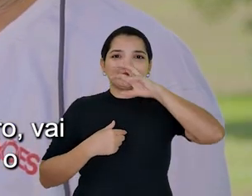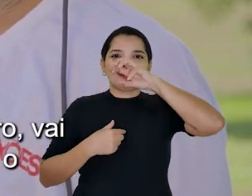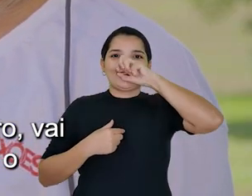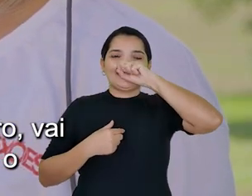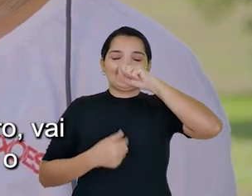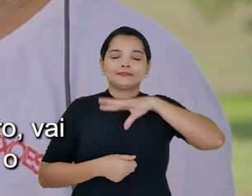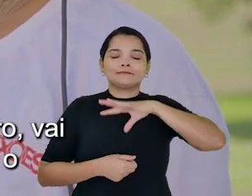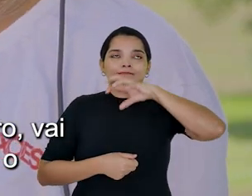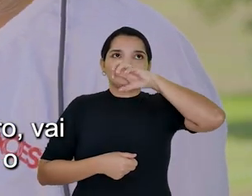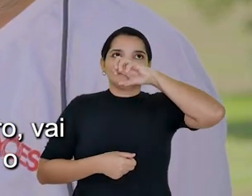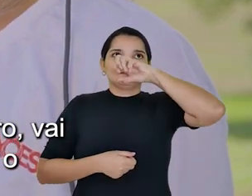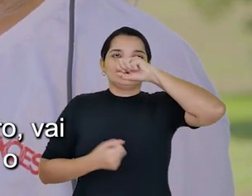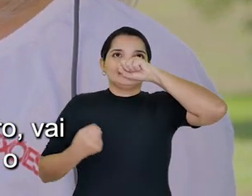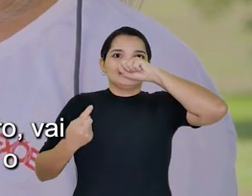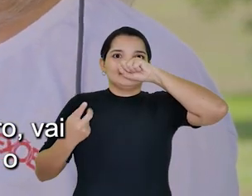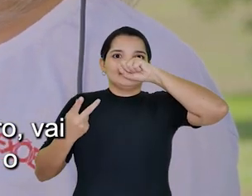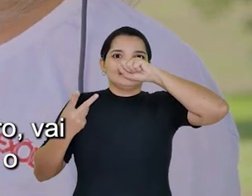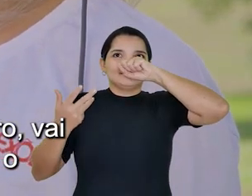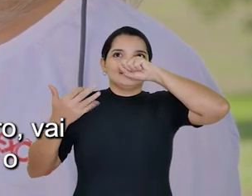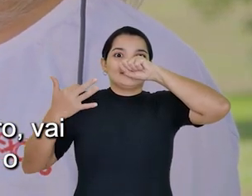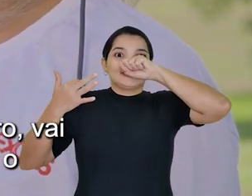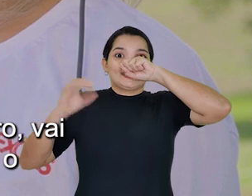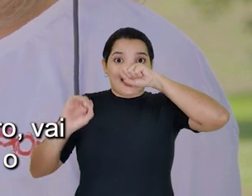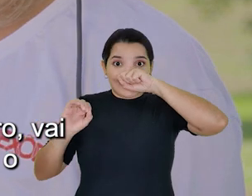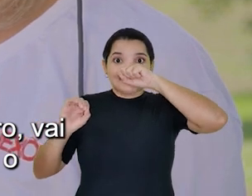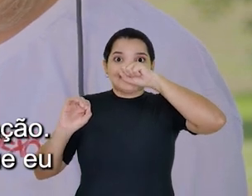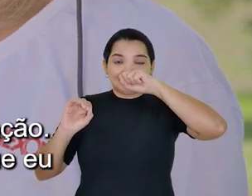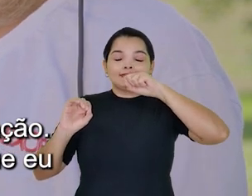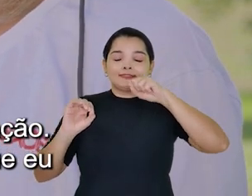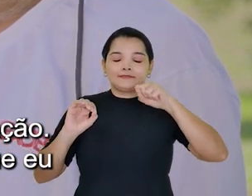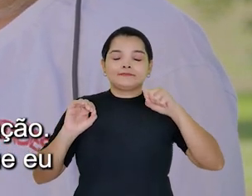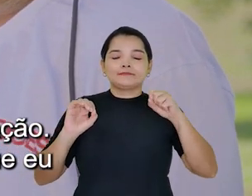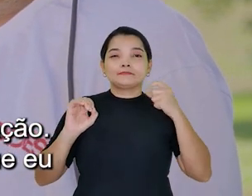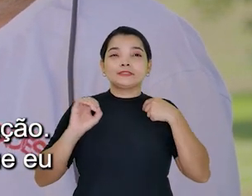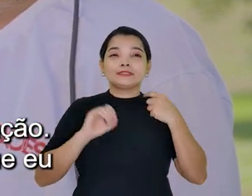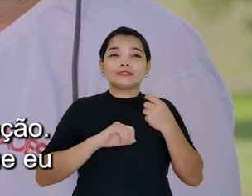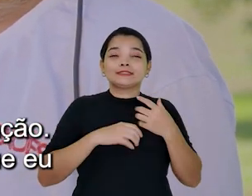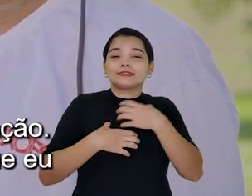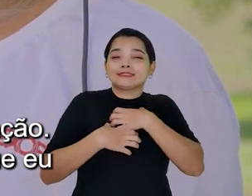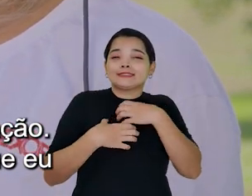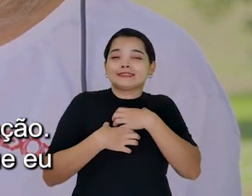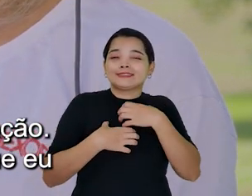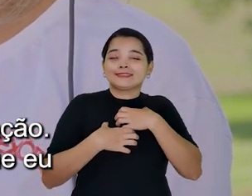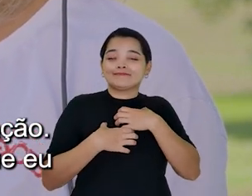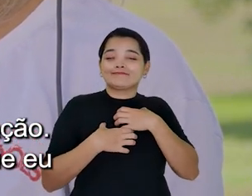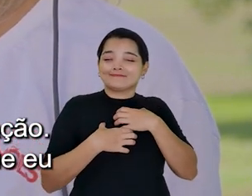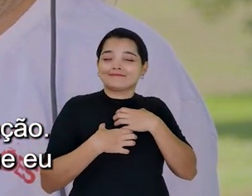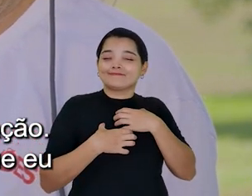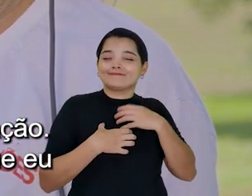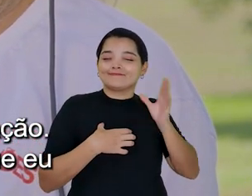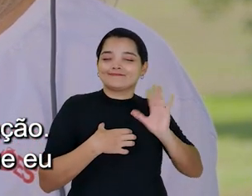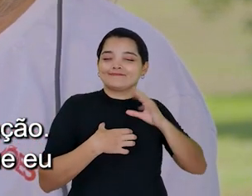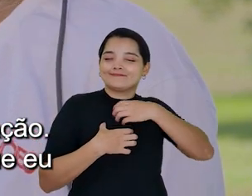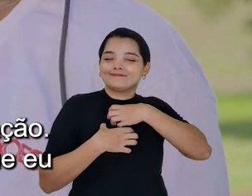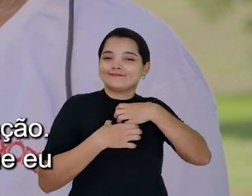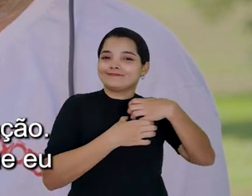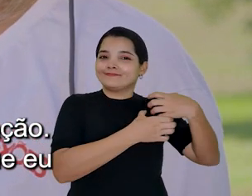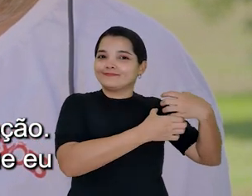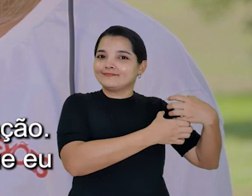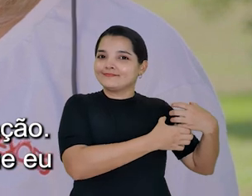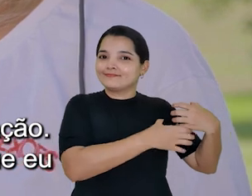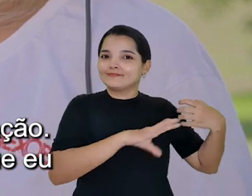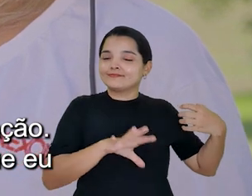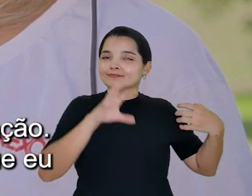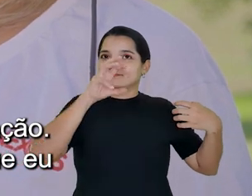respirar é o contar até 10 é o se afastar das emoções e ficar com a observação Esse é o